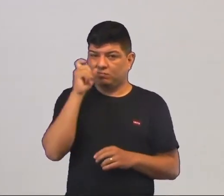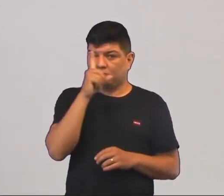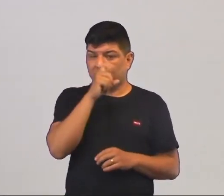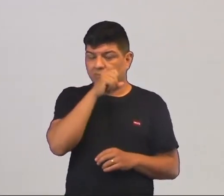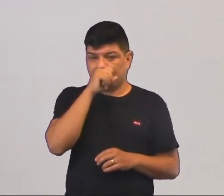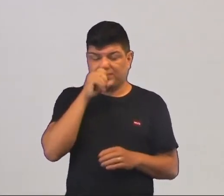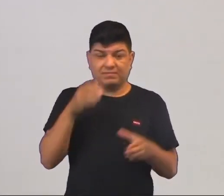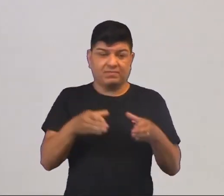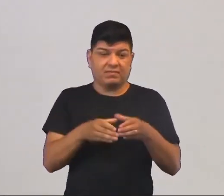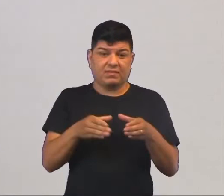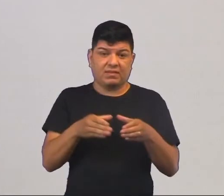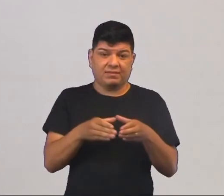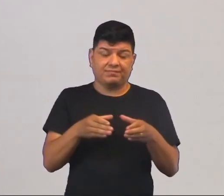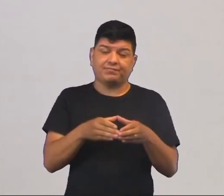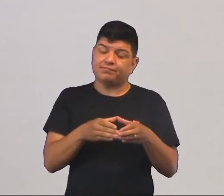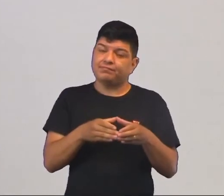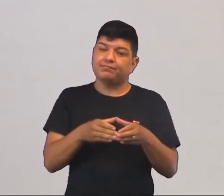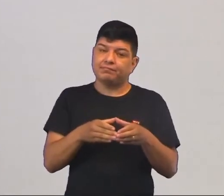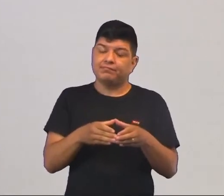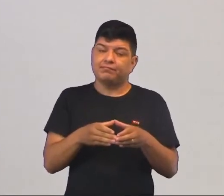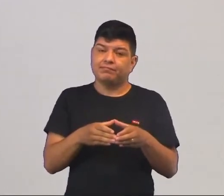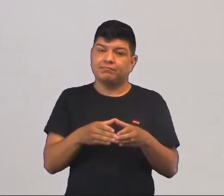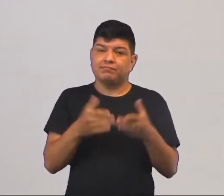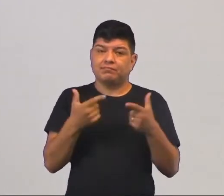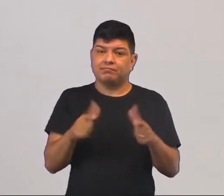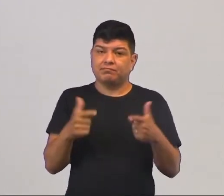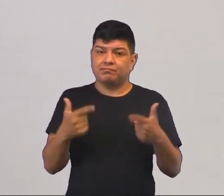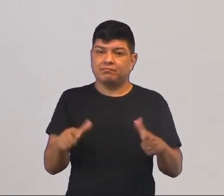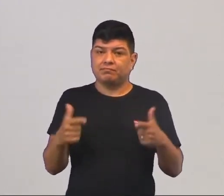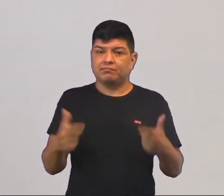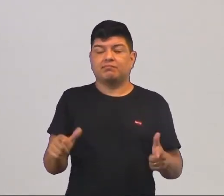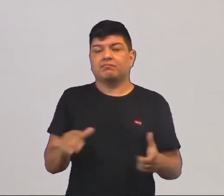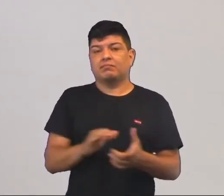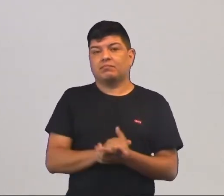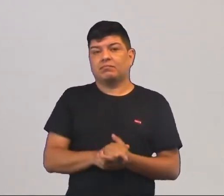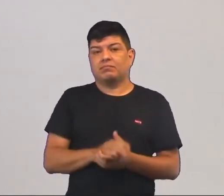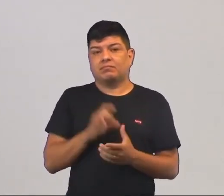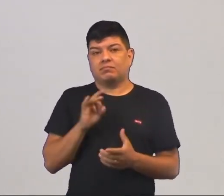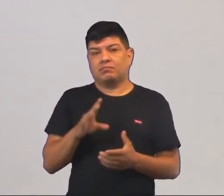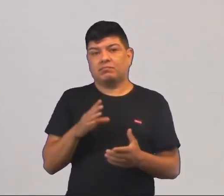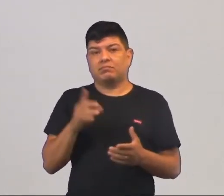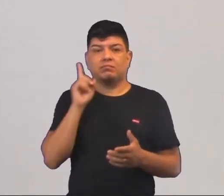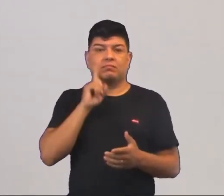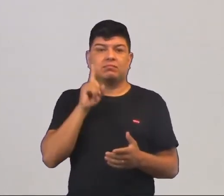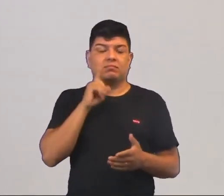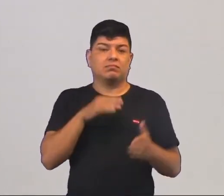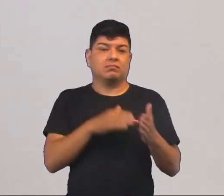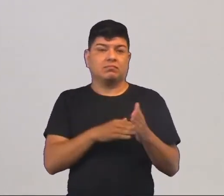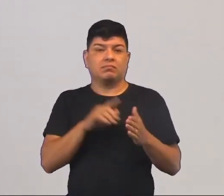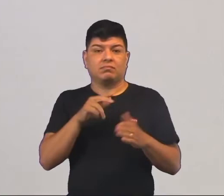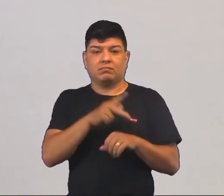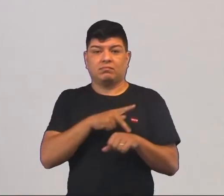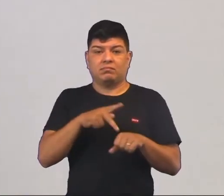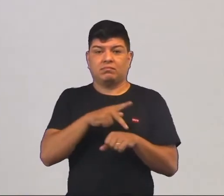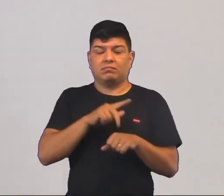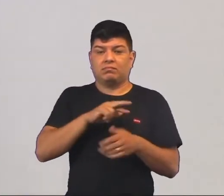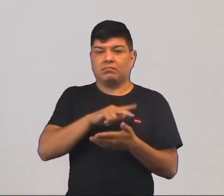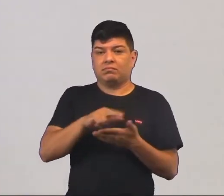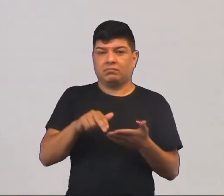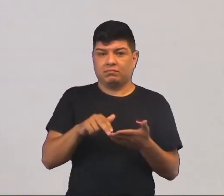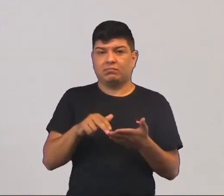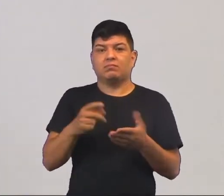uma pequena ilha no Caribe, né, que não tem, nesse momento, não só o embargo dos Estados Unidos, mas de vários países do